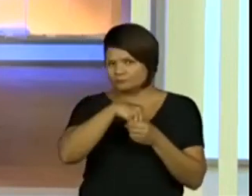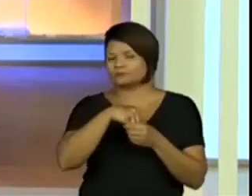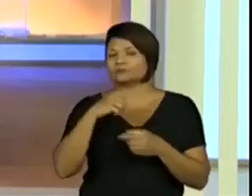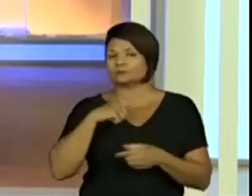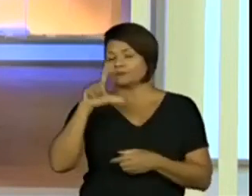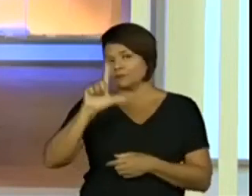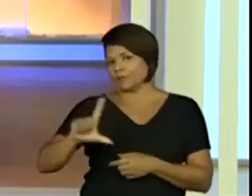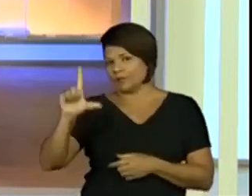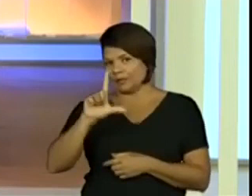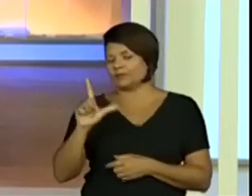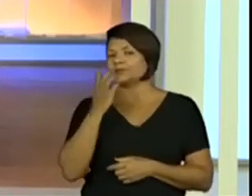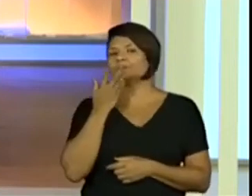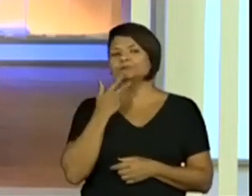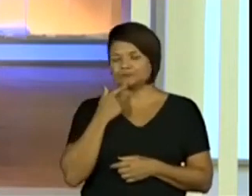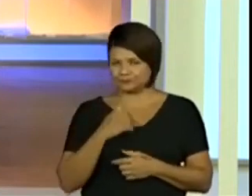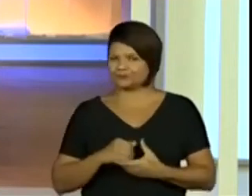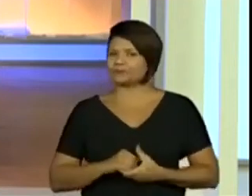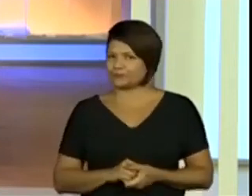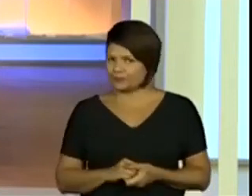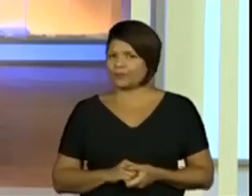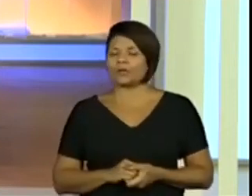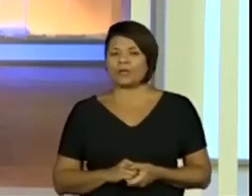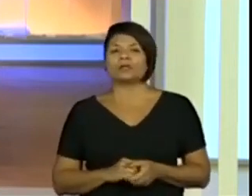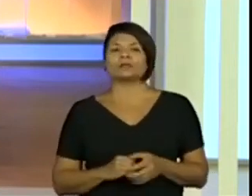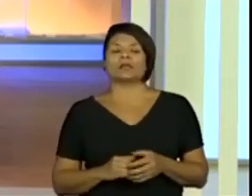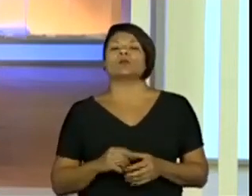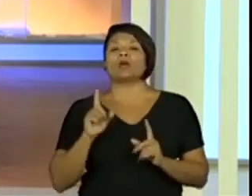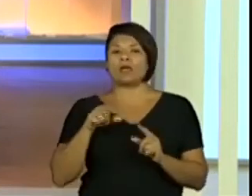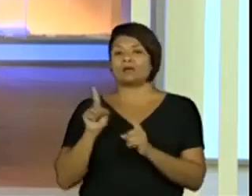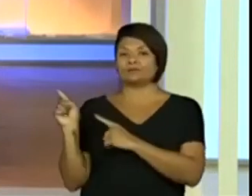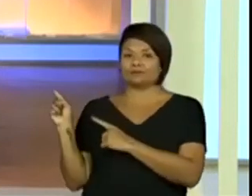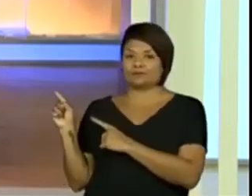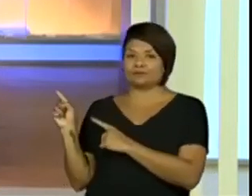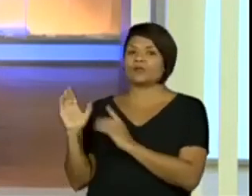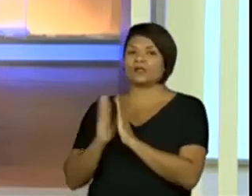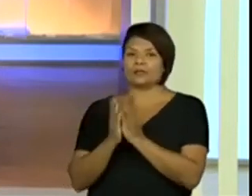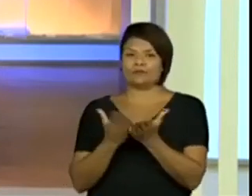literatura infantil será este livro aqui. Pode passar.